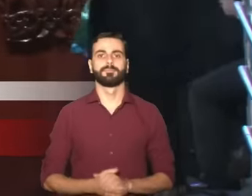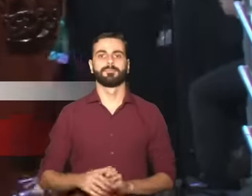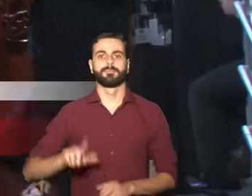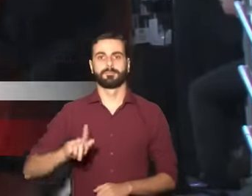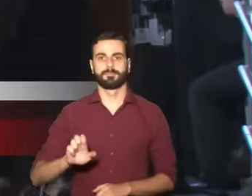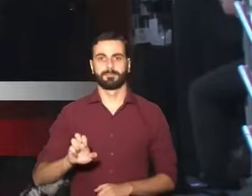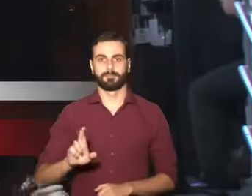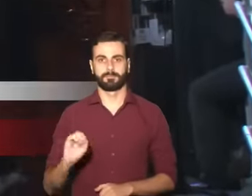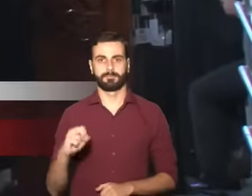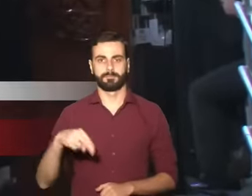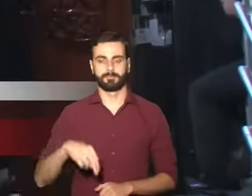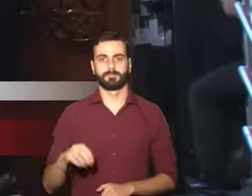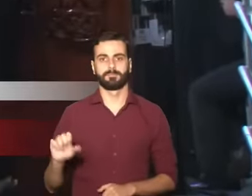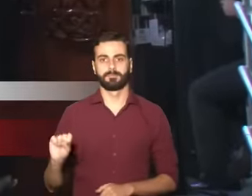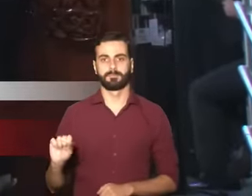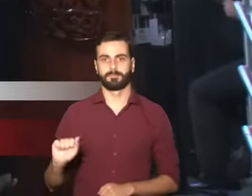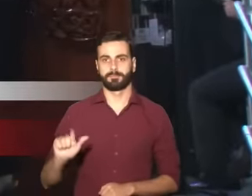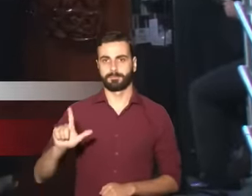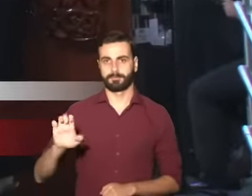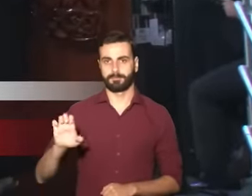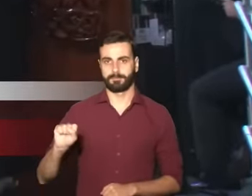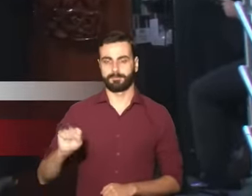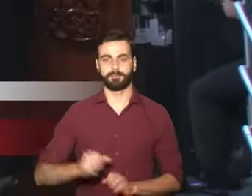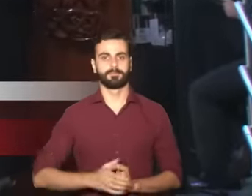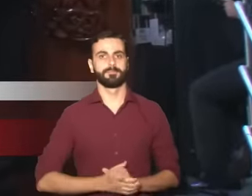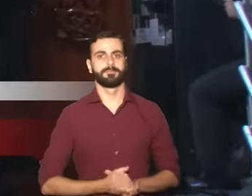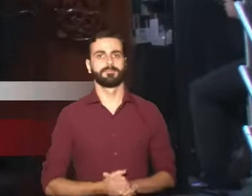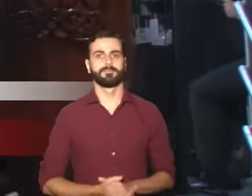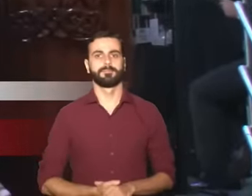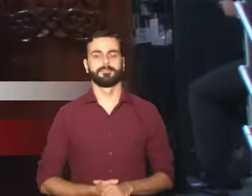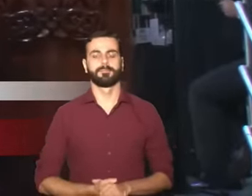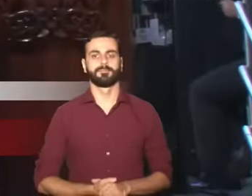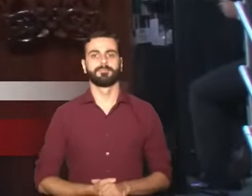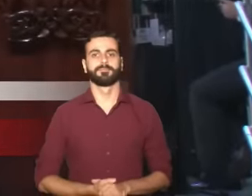Gerson Salles Vasconcelos.